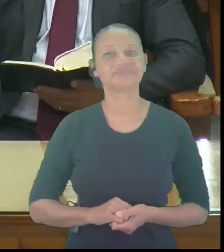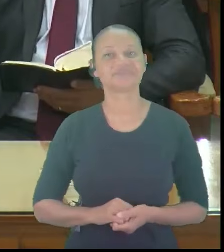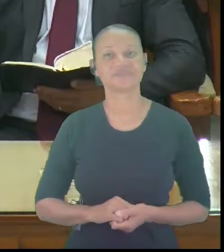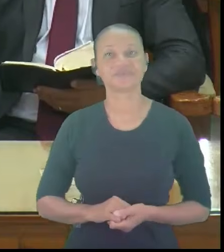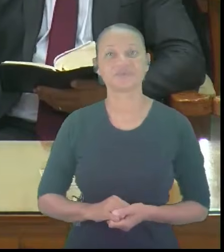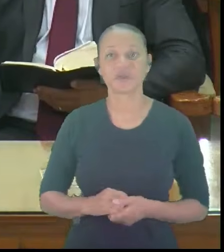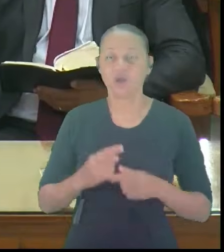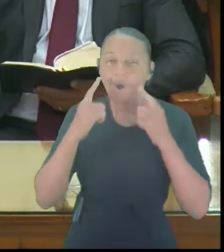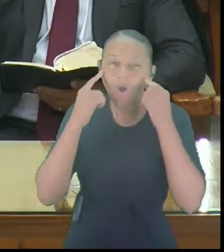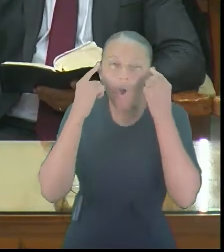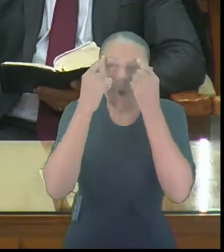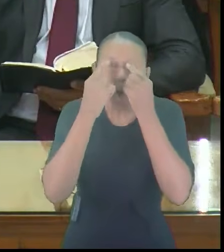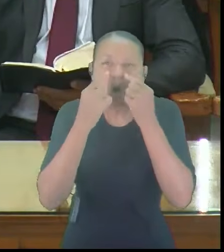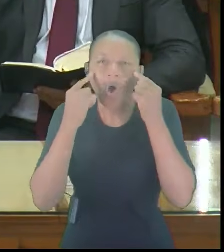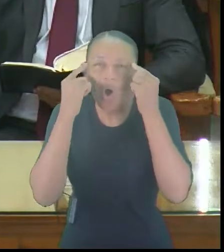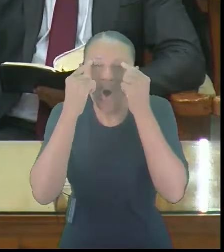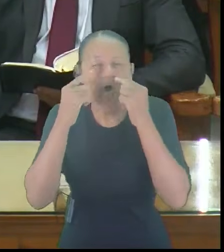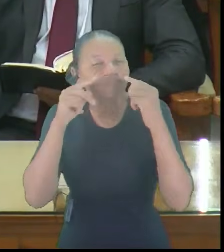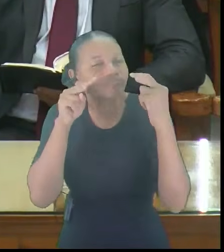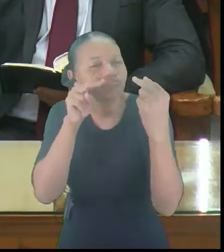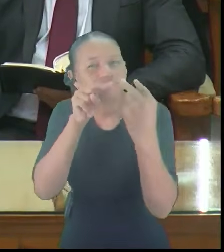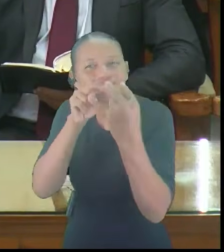Esses olhos enxergando são milagres.